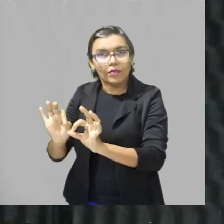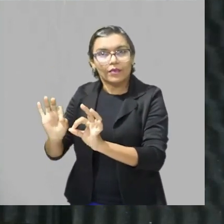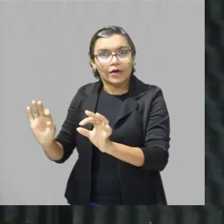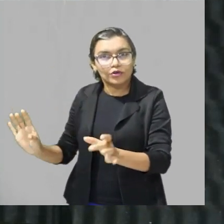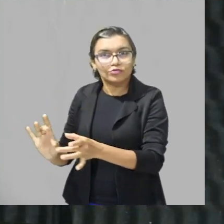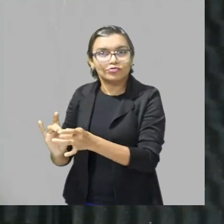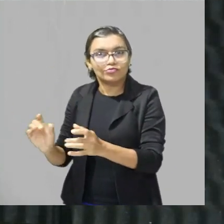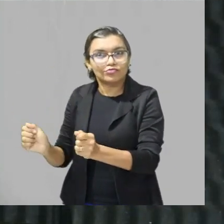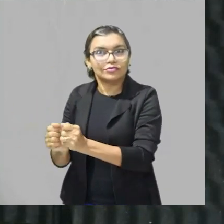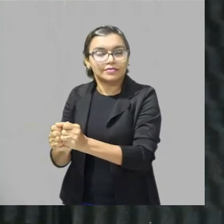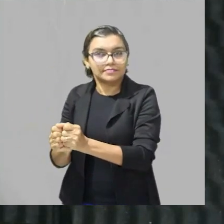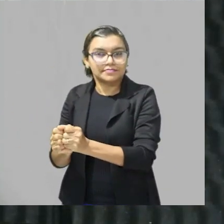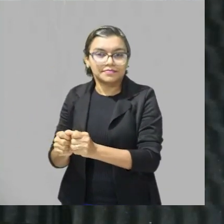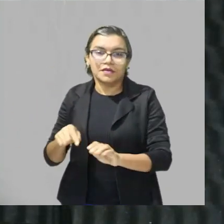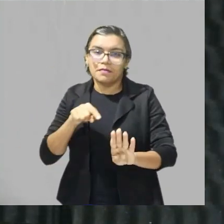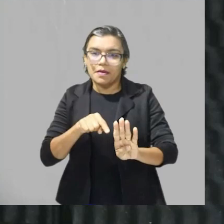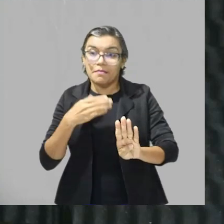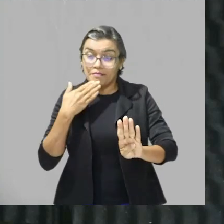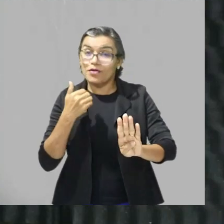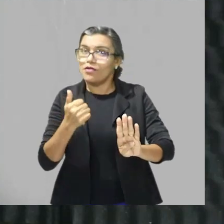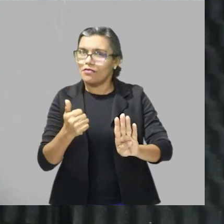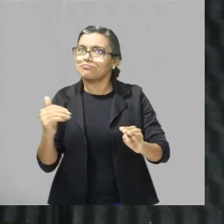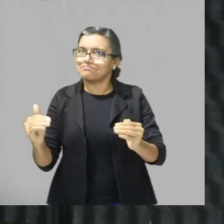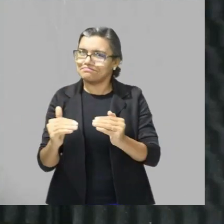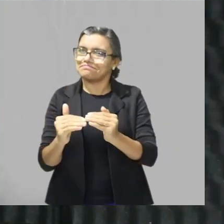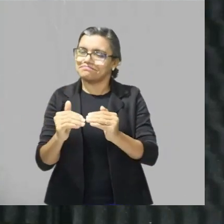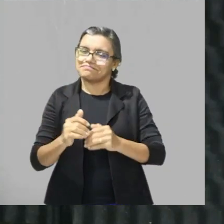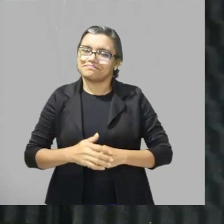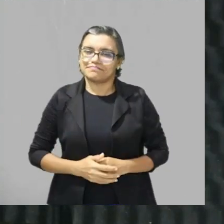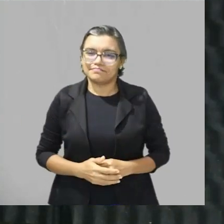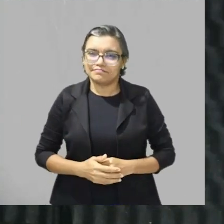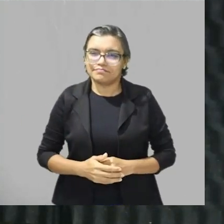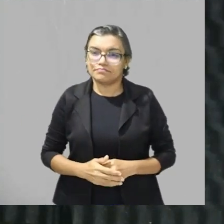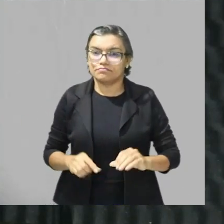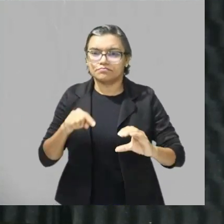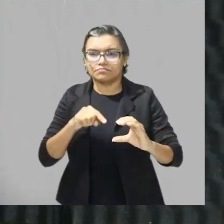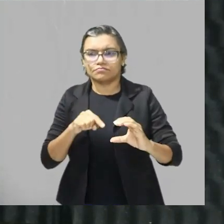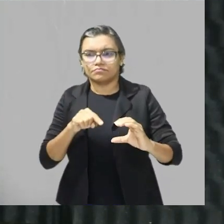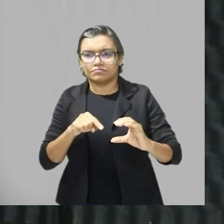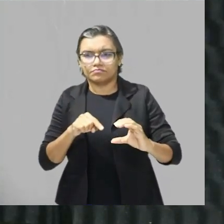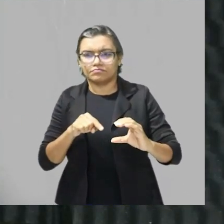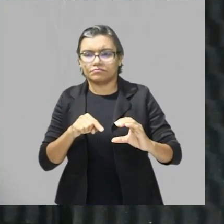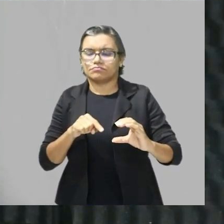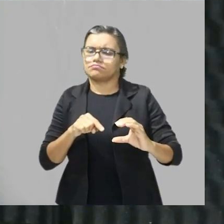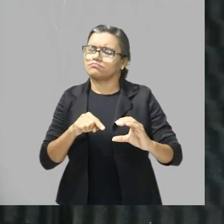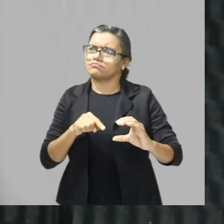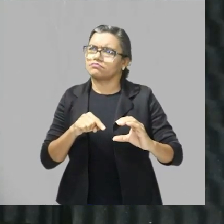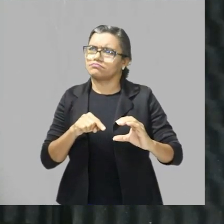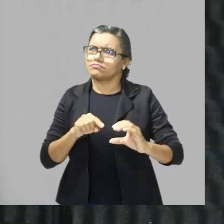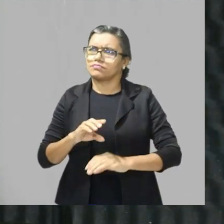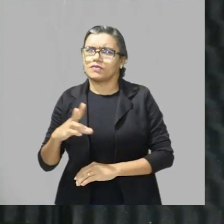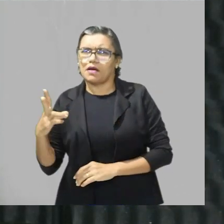reunir a letra B melhor até agora com o vencimento persuasão